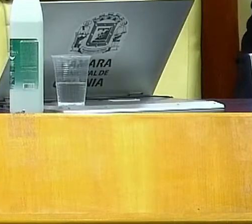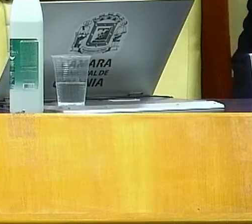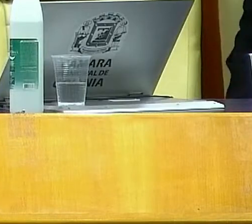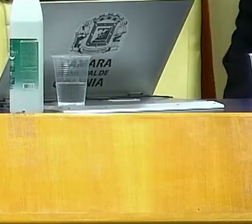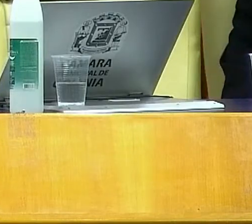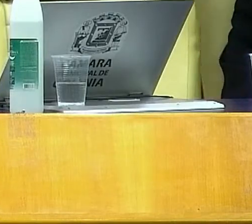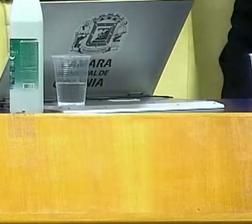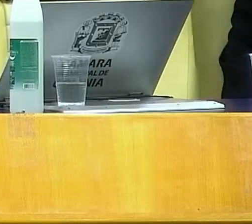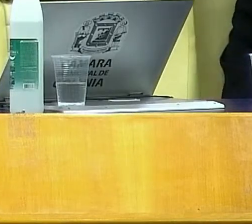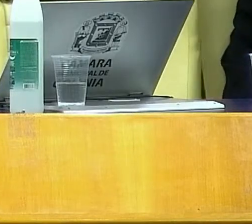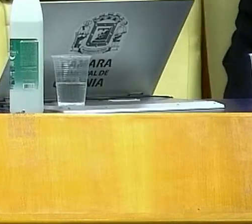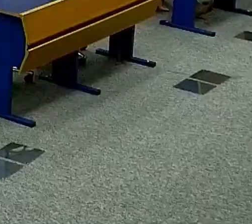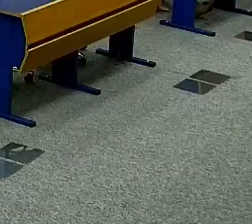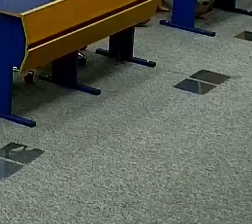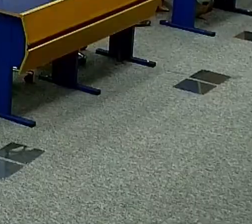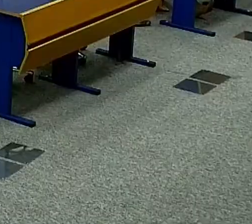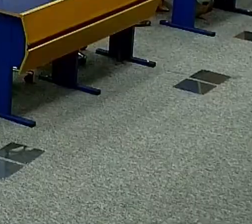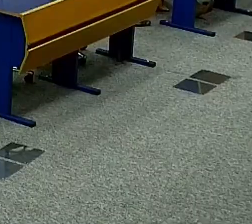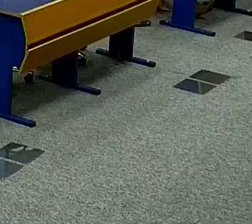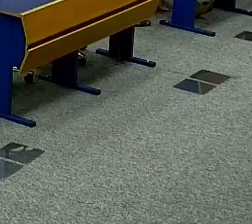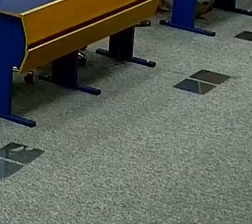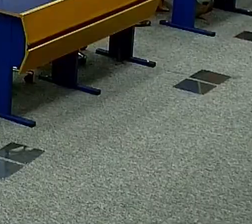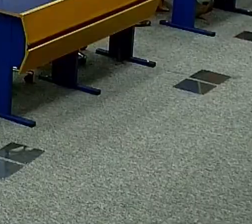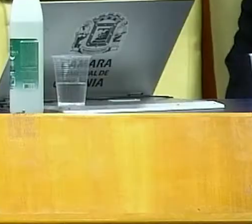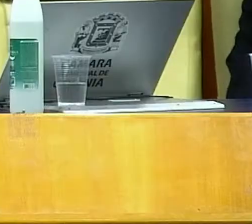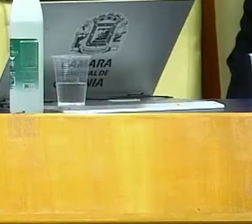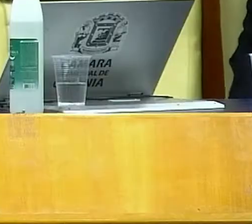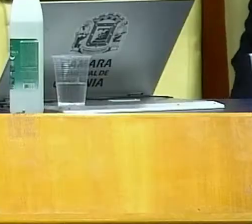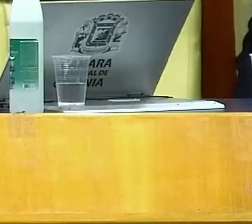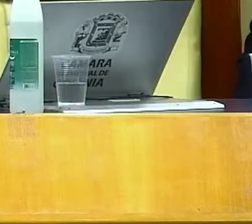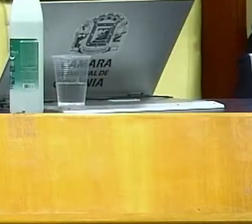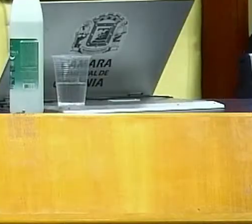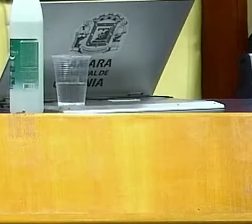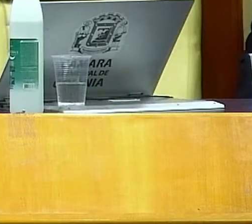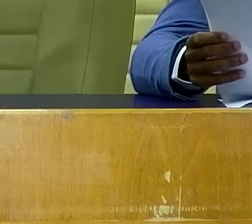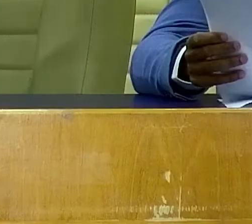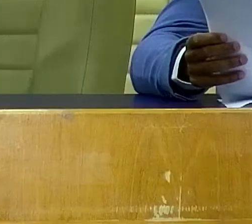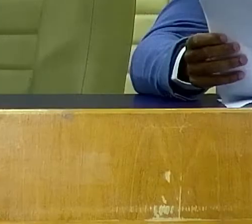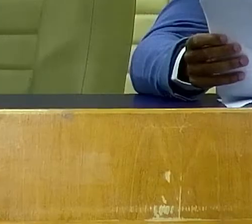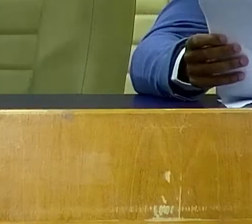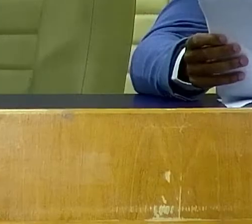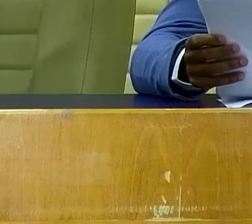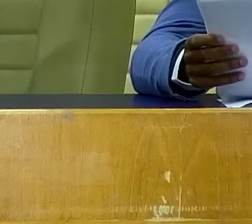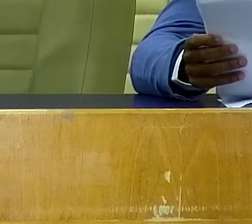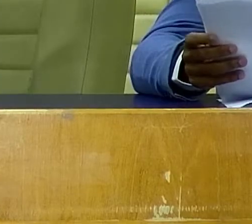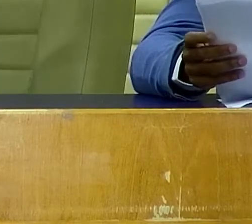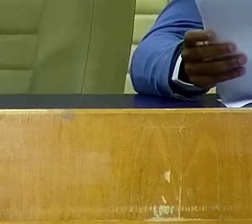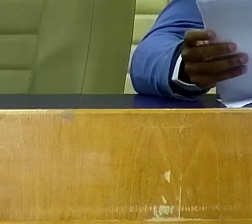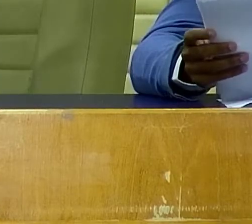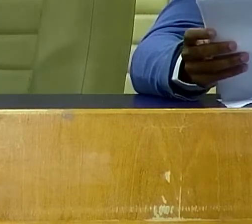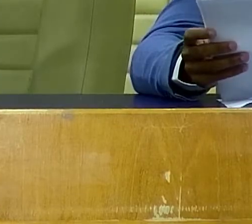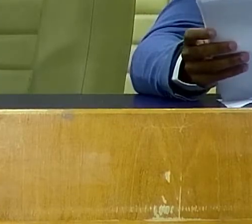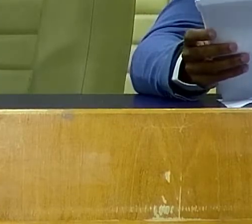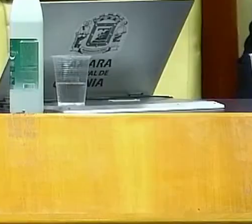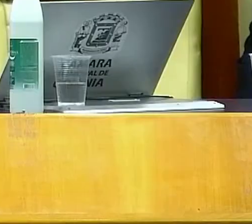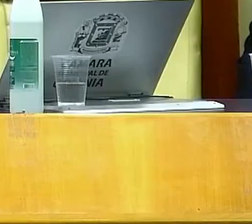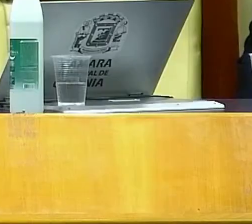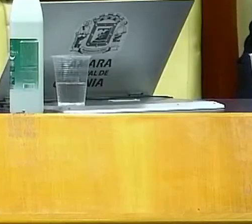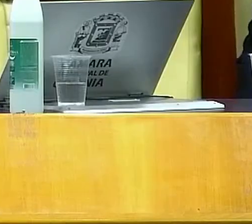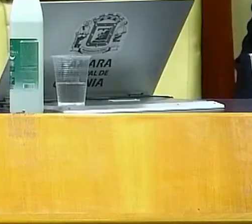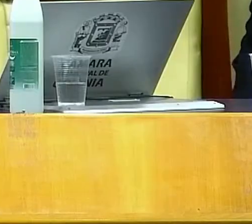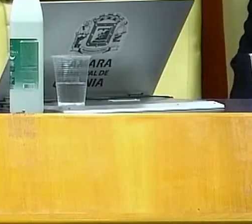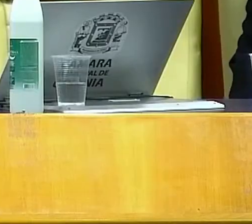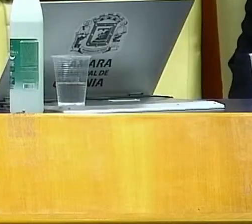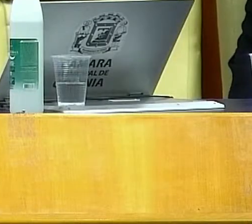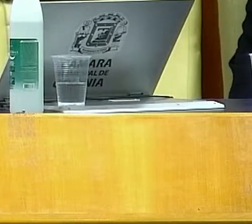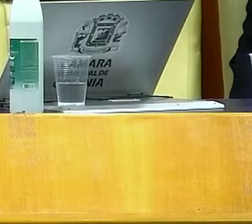discussão, projeto está em votação. Favorável, primeiro comissão, contrário, se manifesta. Aprovado. Próximo.